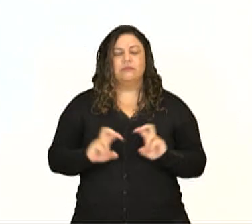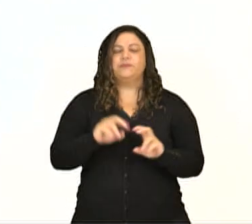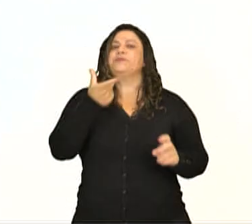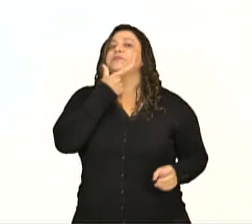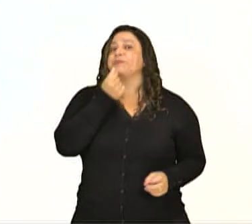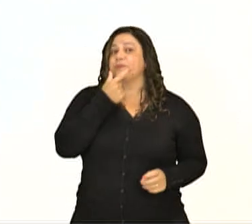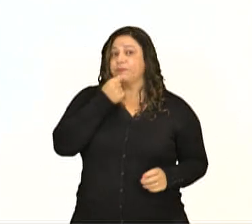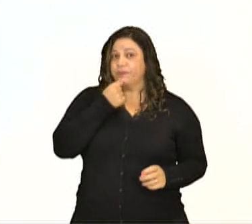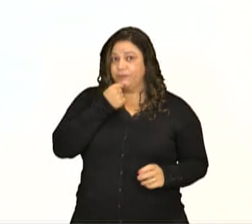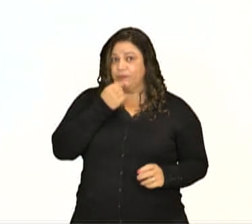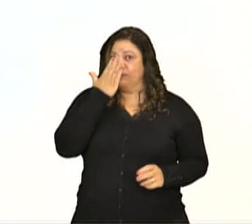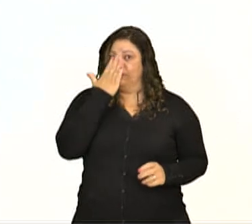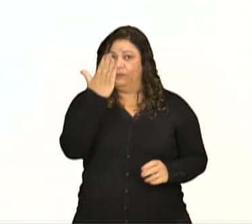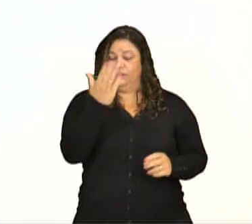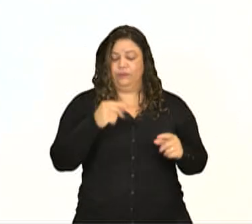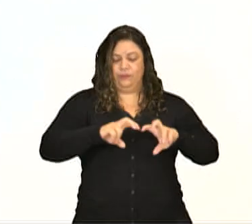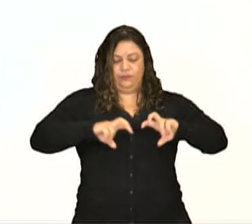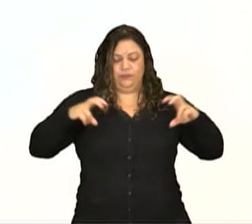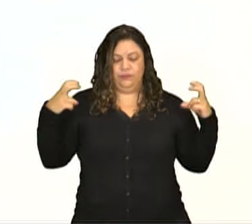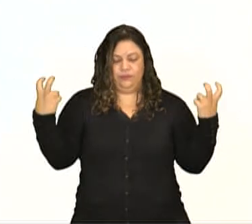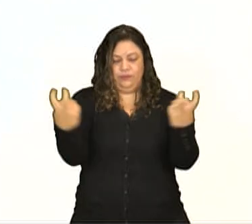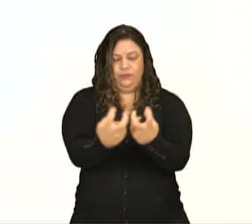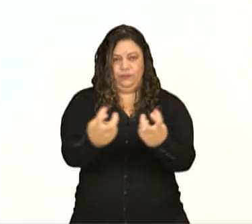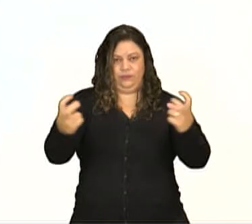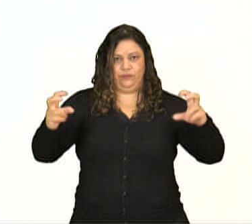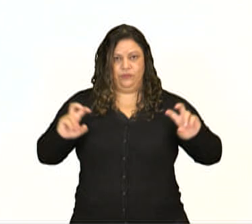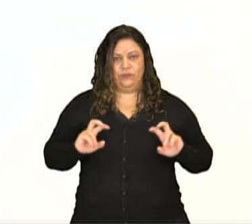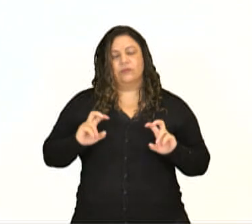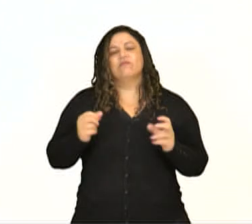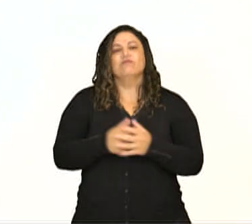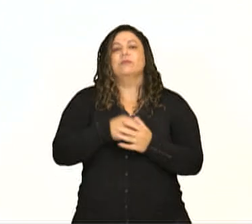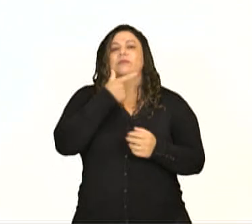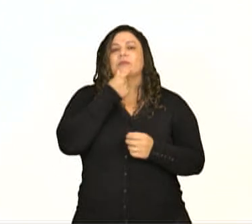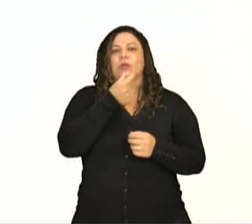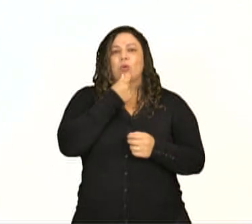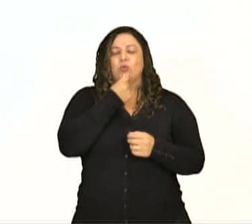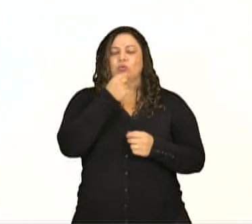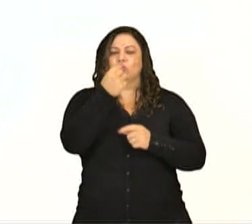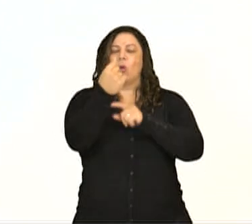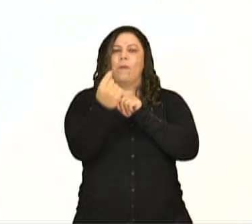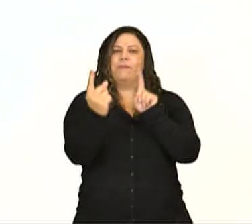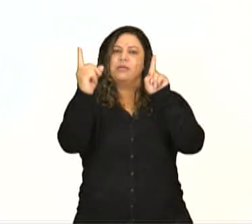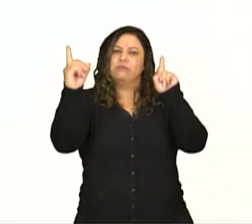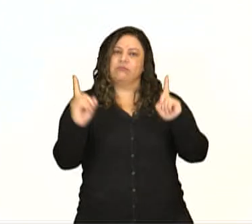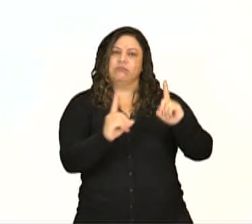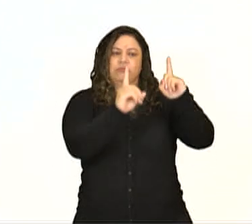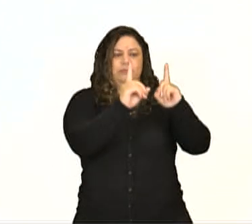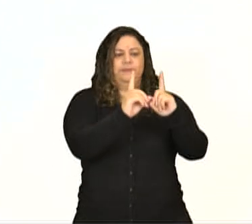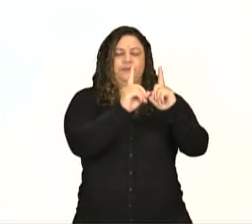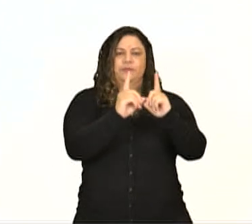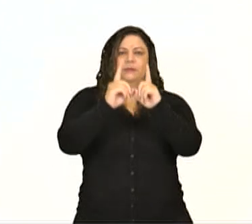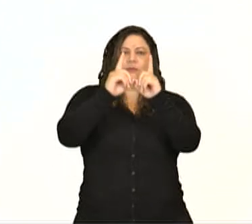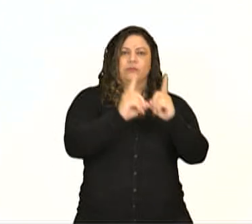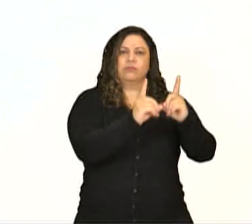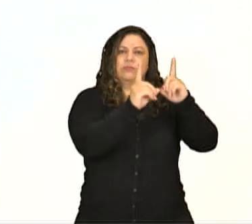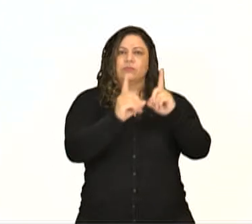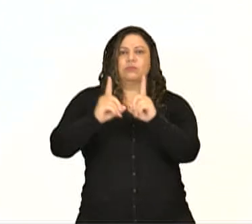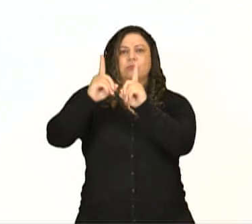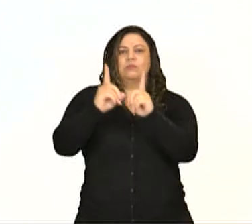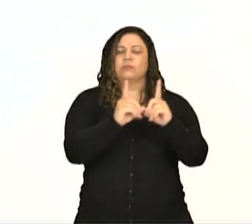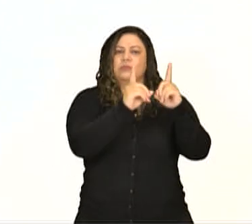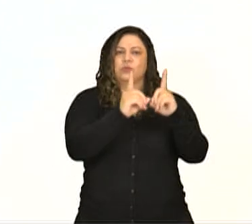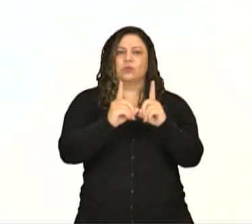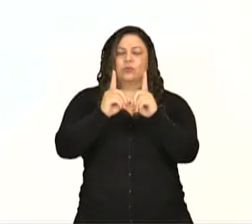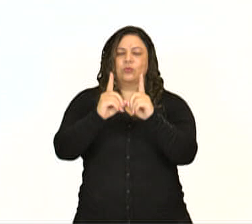frente. Todas as mulheres ficam em roda, com os homens dançando, posicionados sempre à frente dessas mulheres. O cortejo